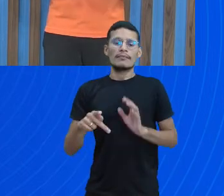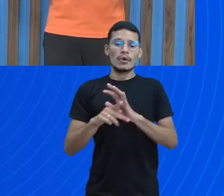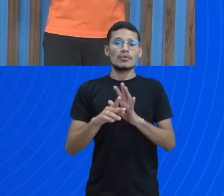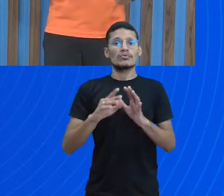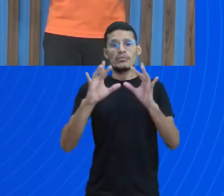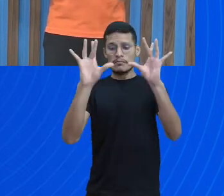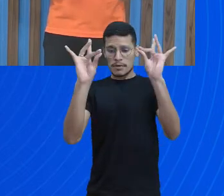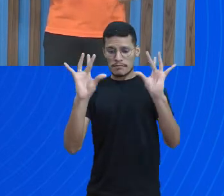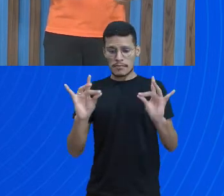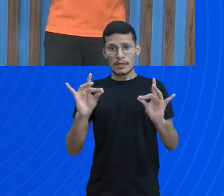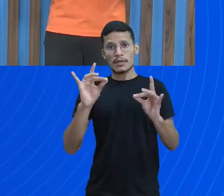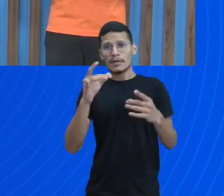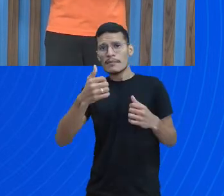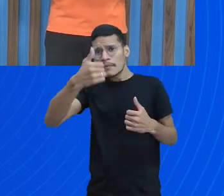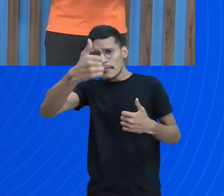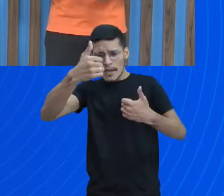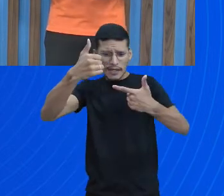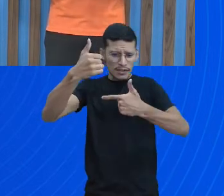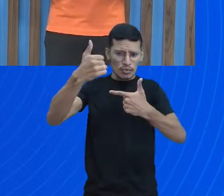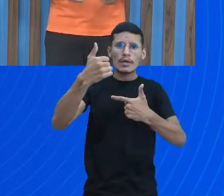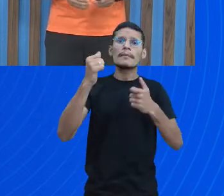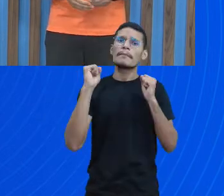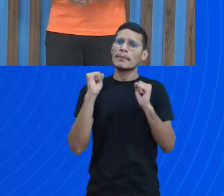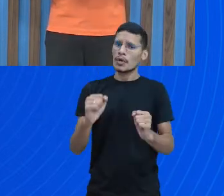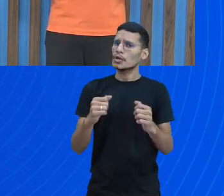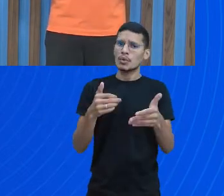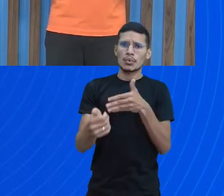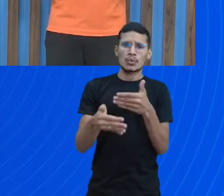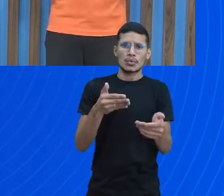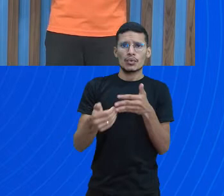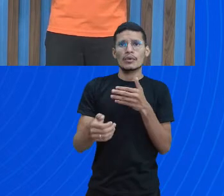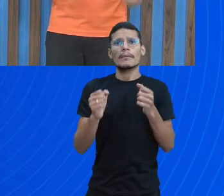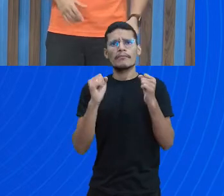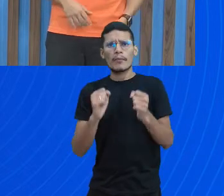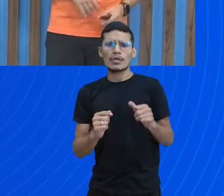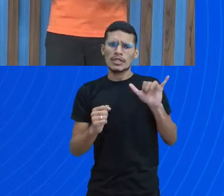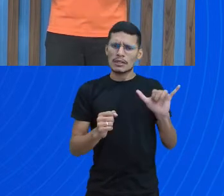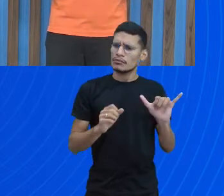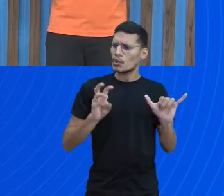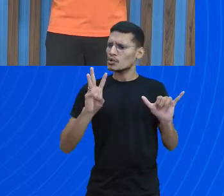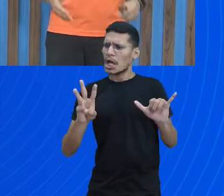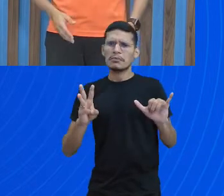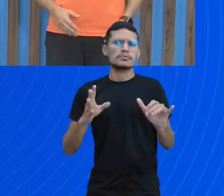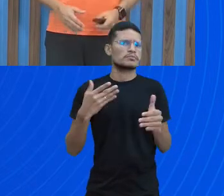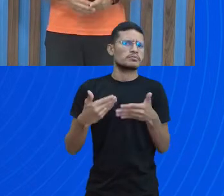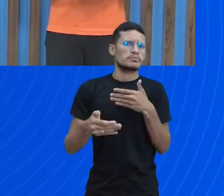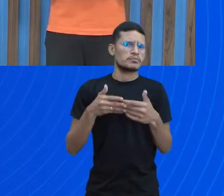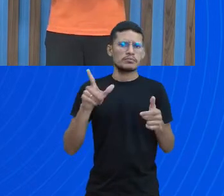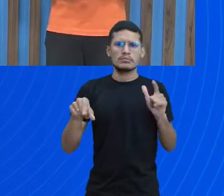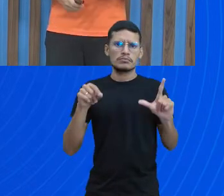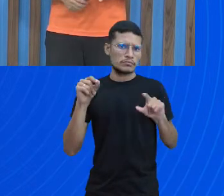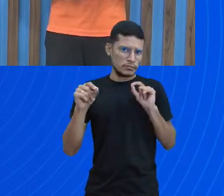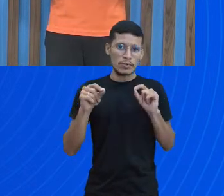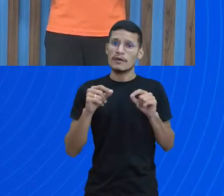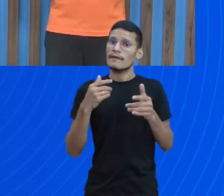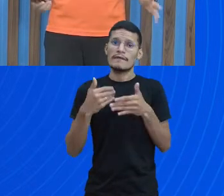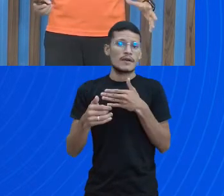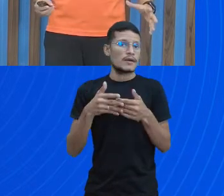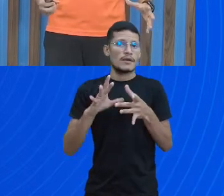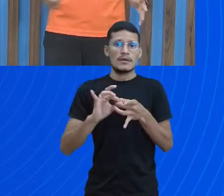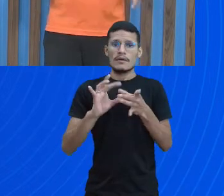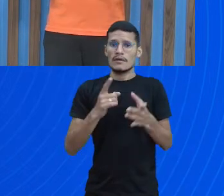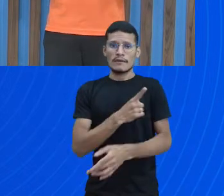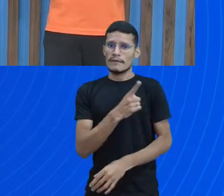a primeira? Pode. Pode ser a de baixo? Pode. Pode ser o y? Pode. Pode ser o w? Pode. Pode fazer o que você